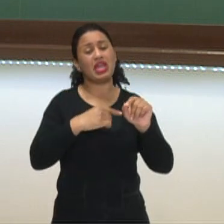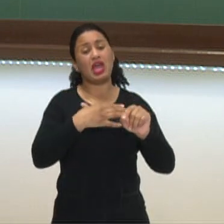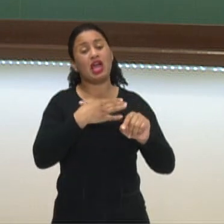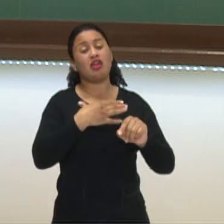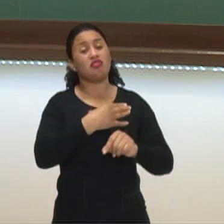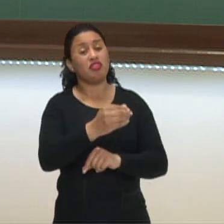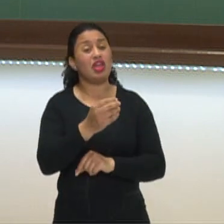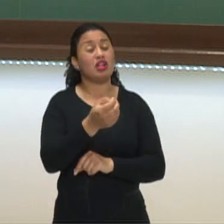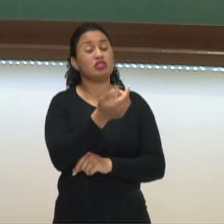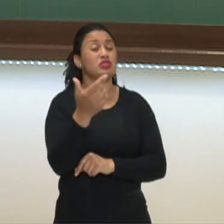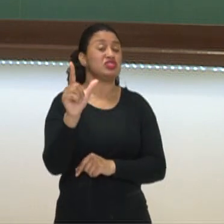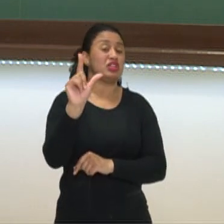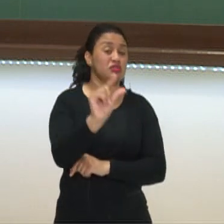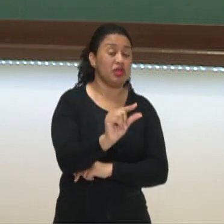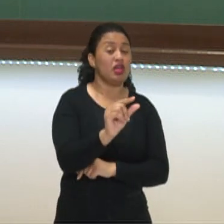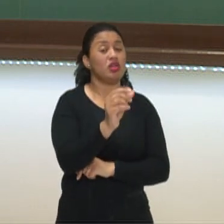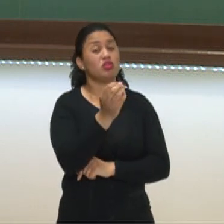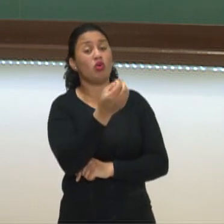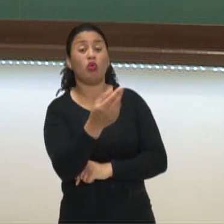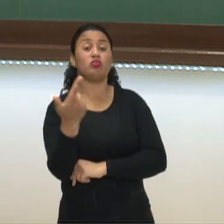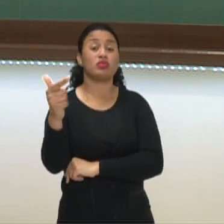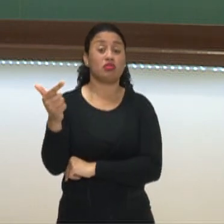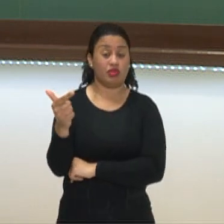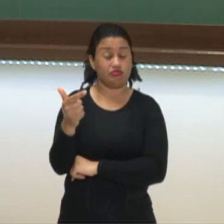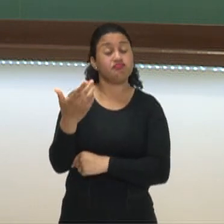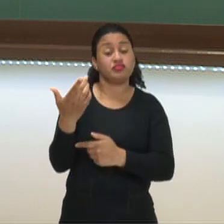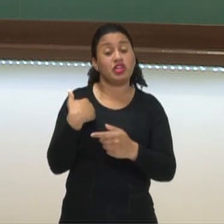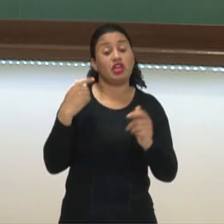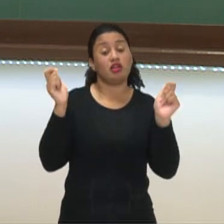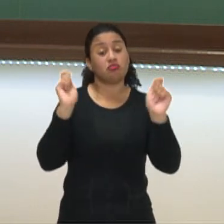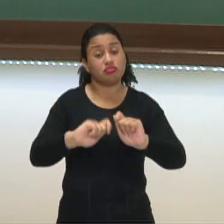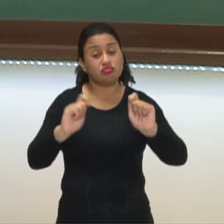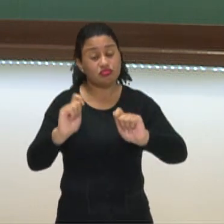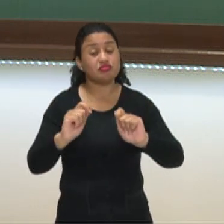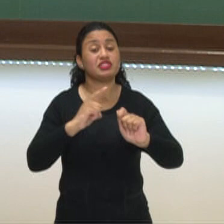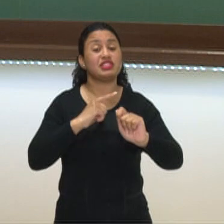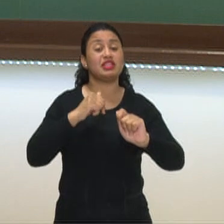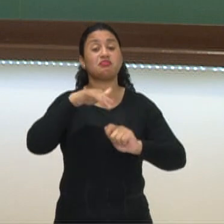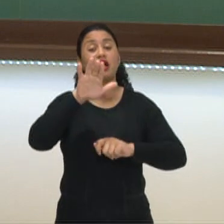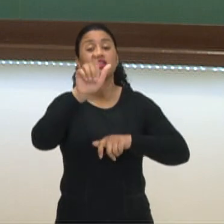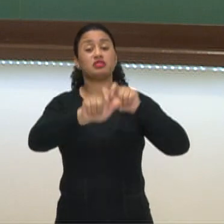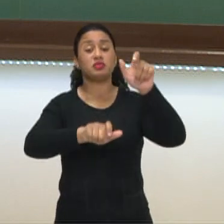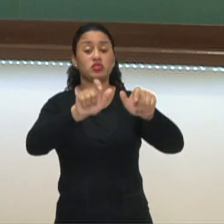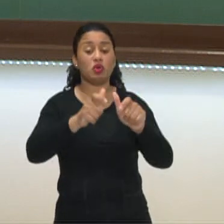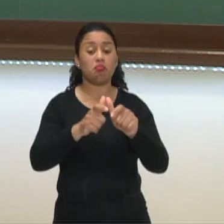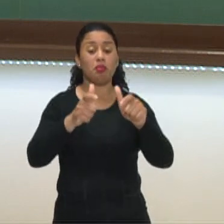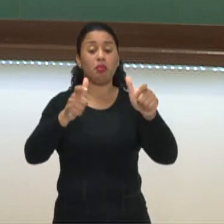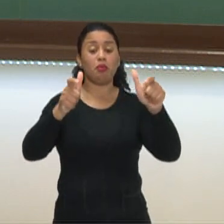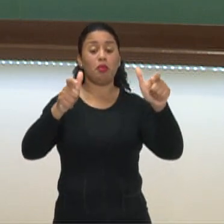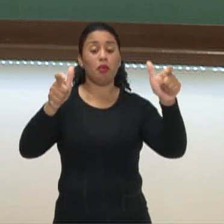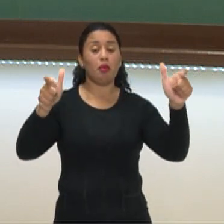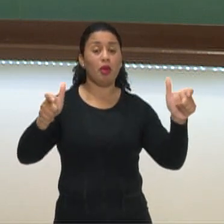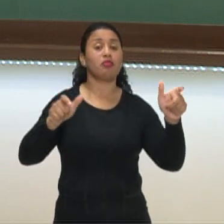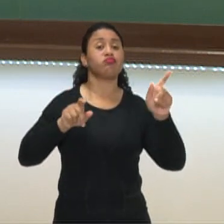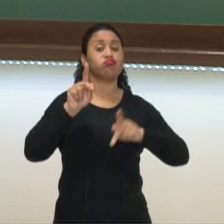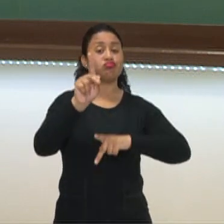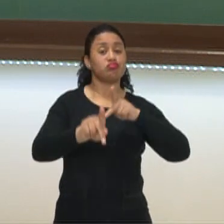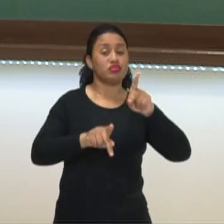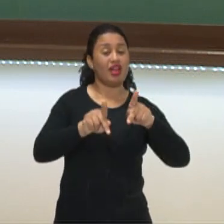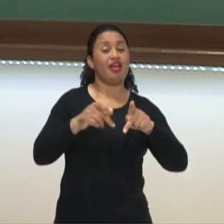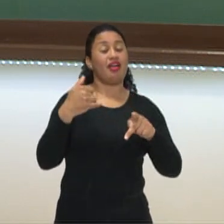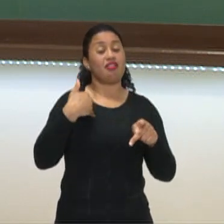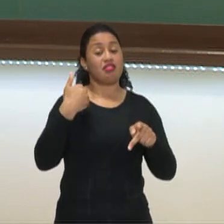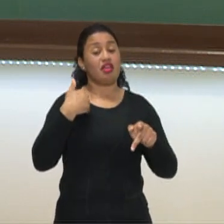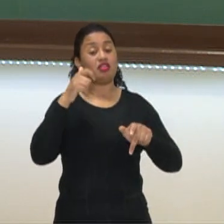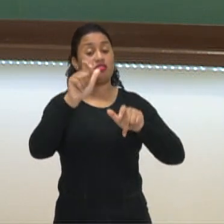menos filhos. E aí a chance de entrada de novas pessoas, né, um aumento da área de idade de